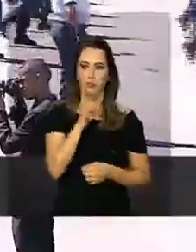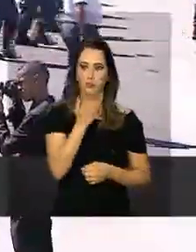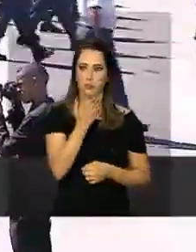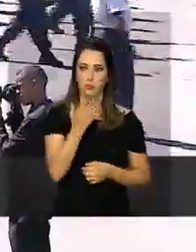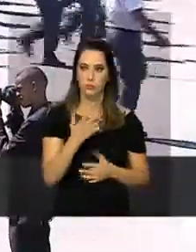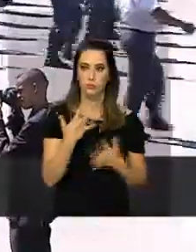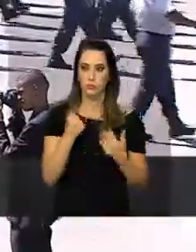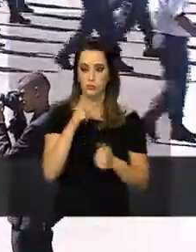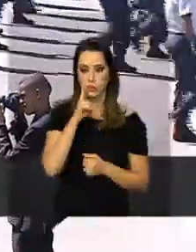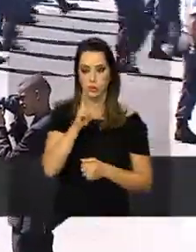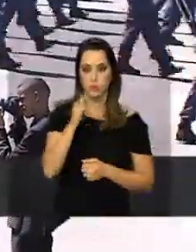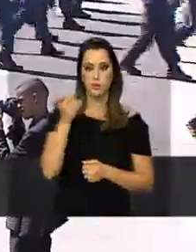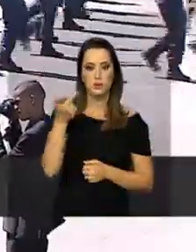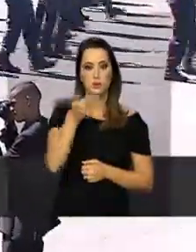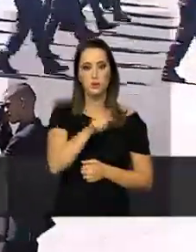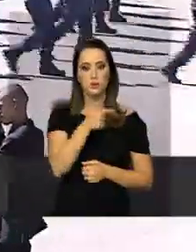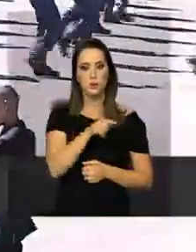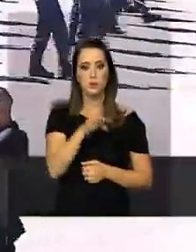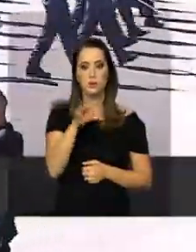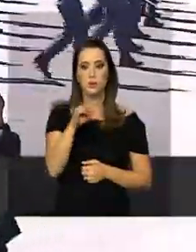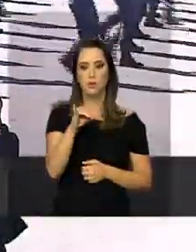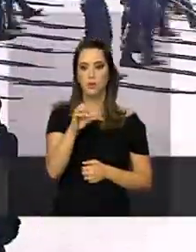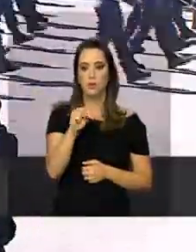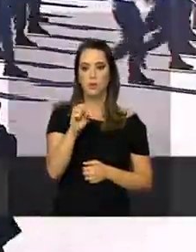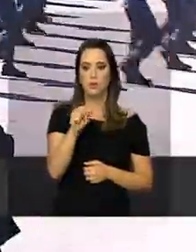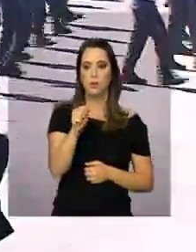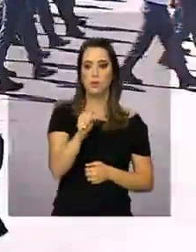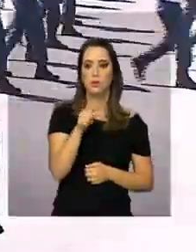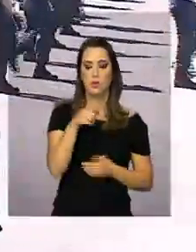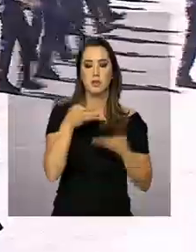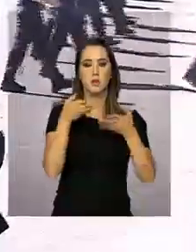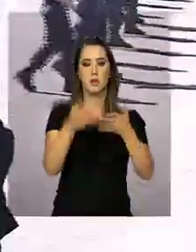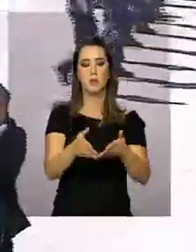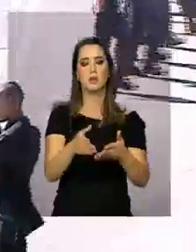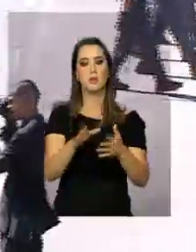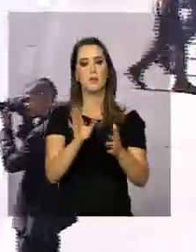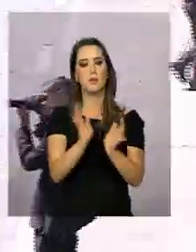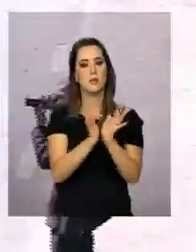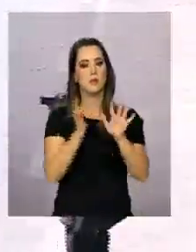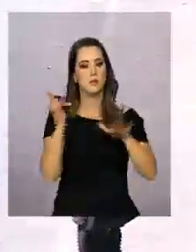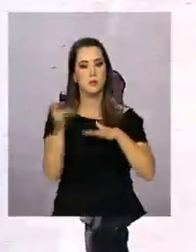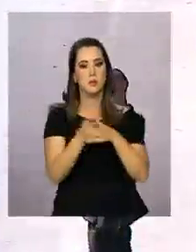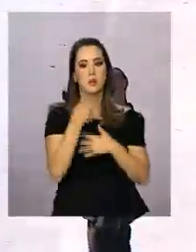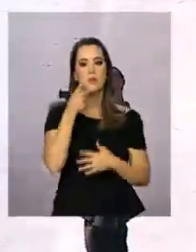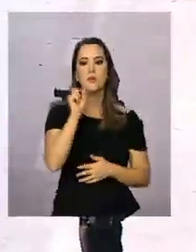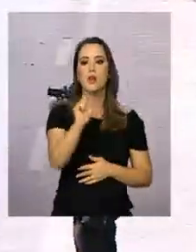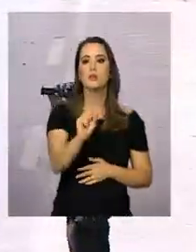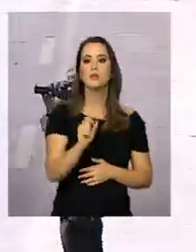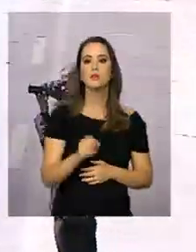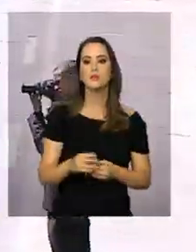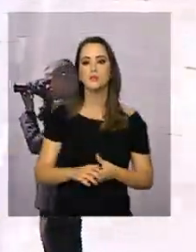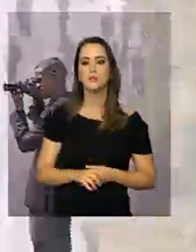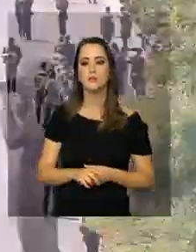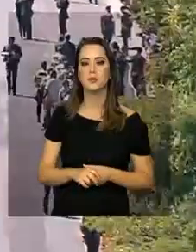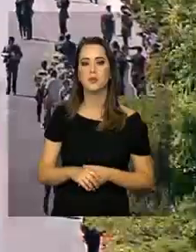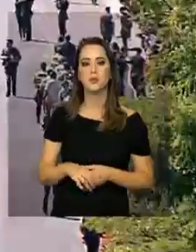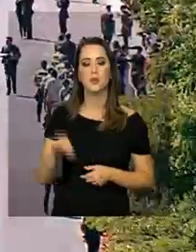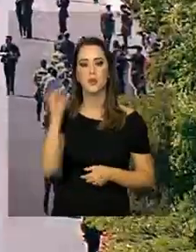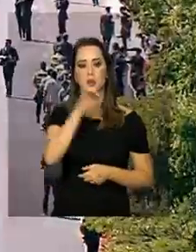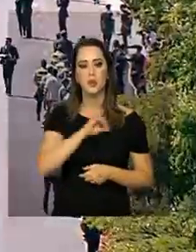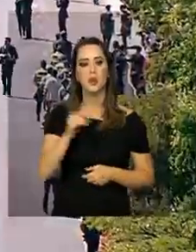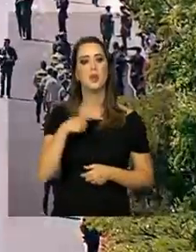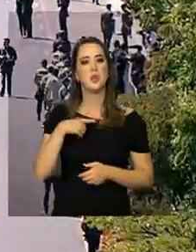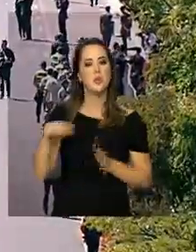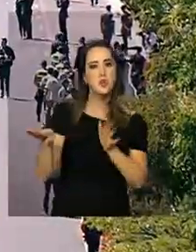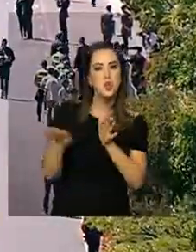Bem, vamos ver mais uma vez com a Thaísa como é que está a participação do público pelas redes sociais. Diz aí, Thaísa. Roberto, não para